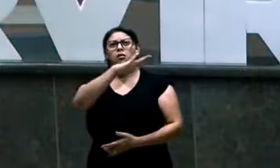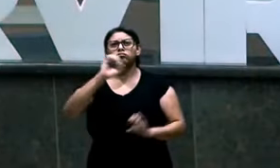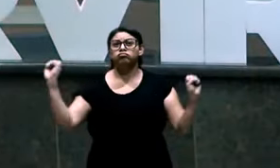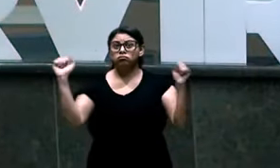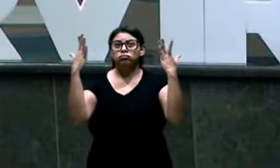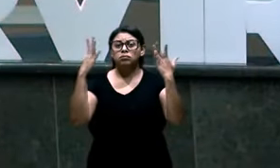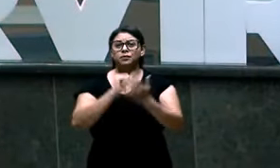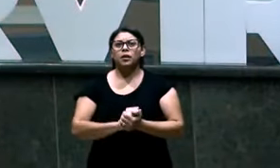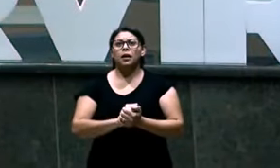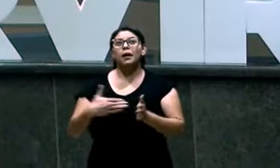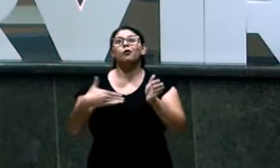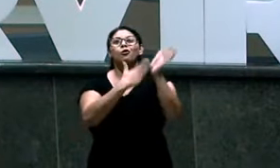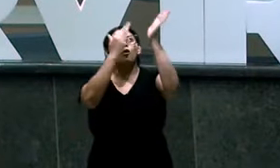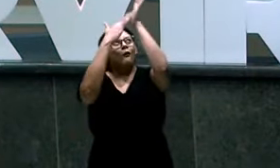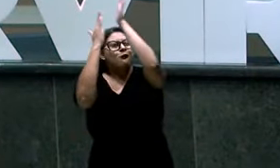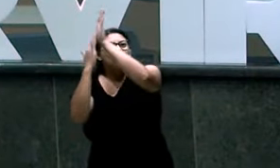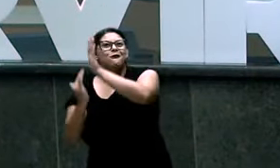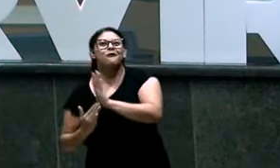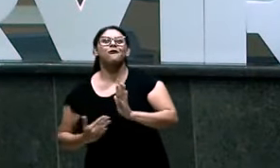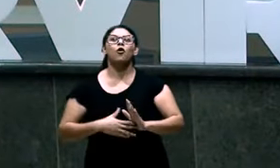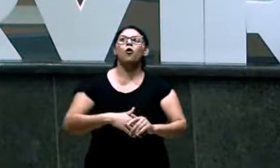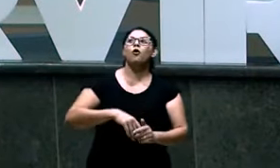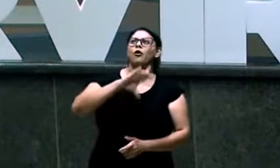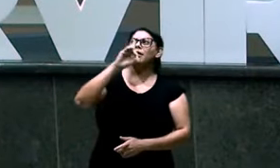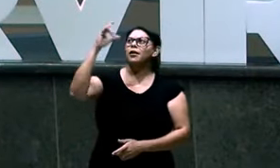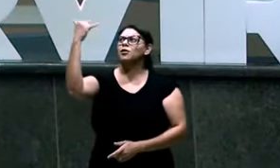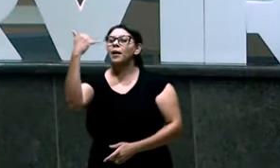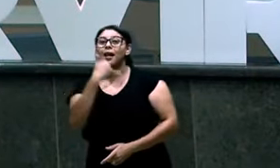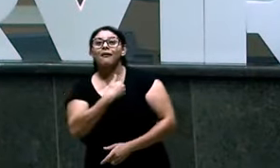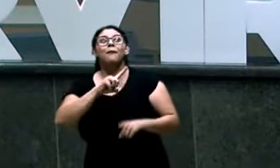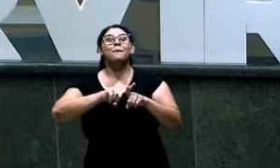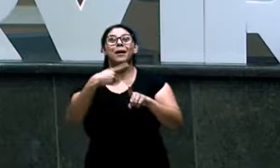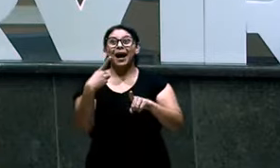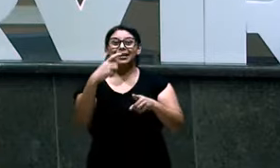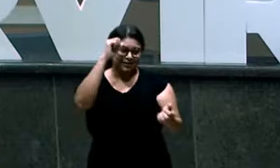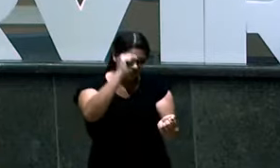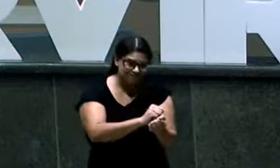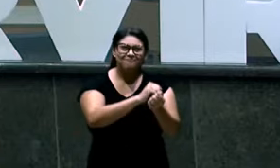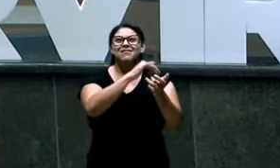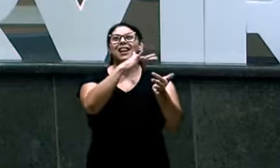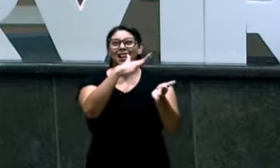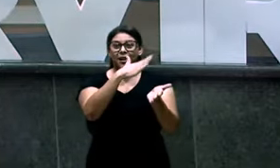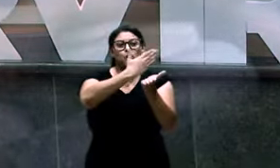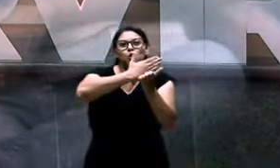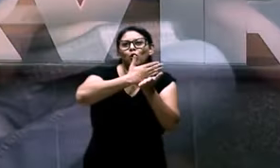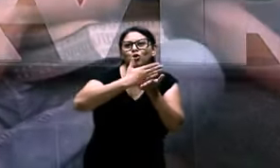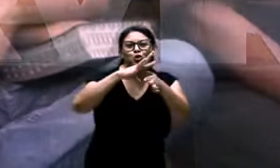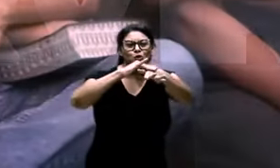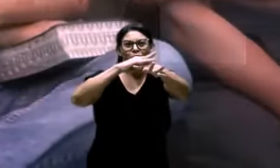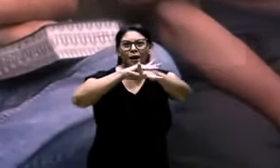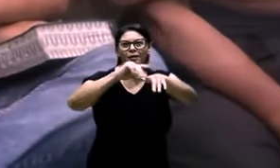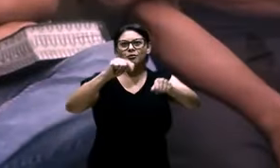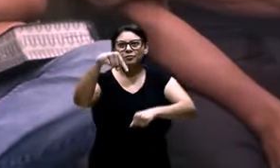teve louvor, teve palavra, mas que teve milagres. Que Jesus é aquele que continua curando, porque os